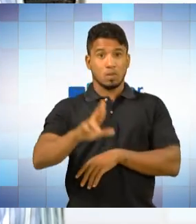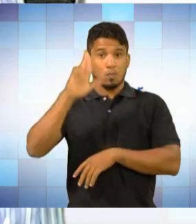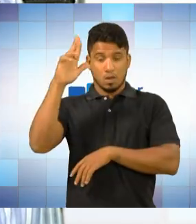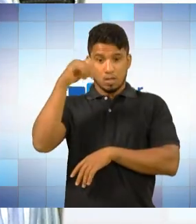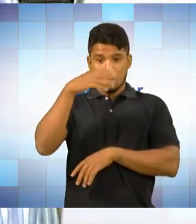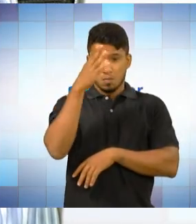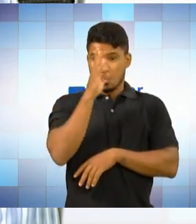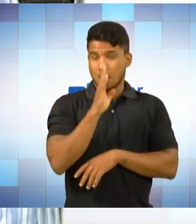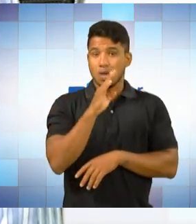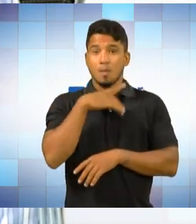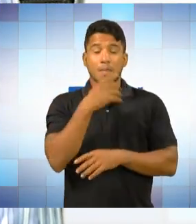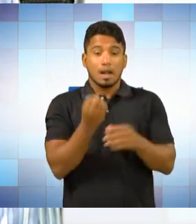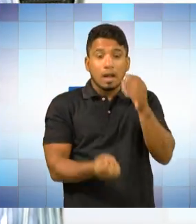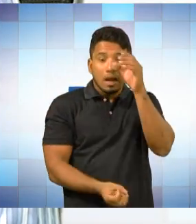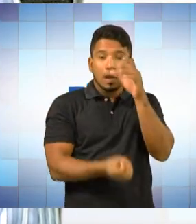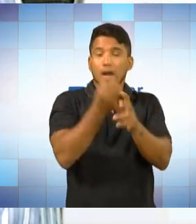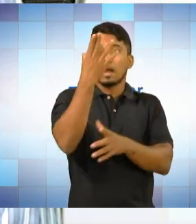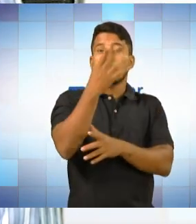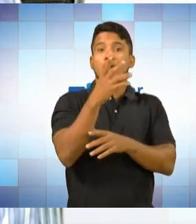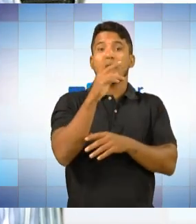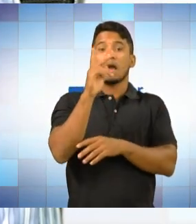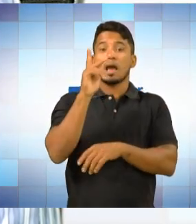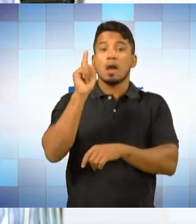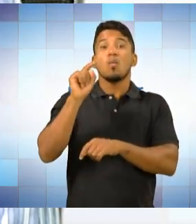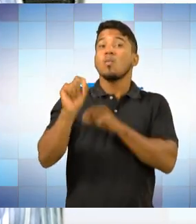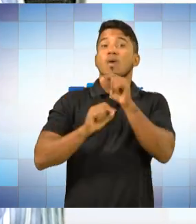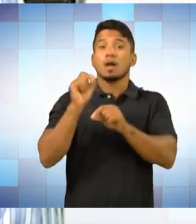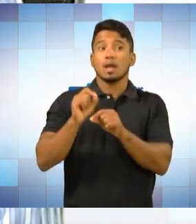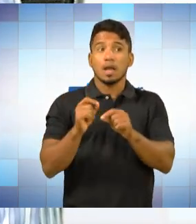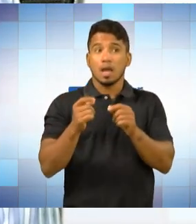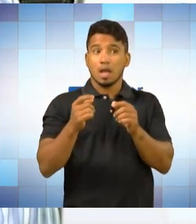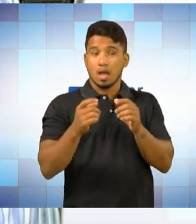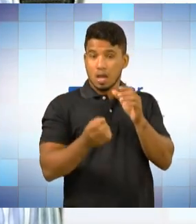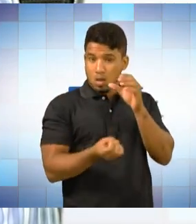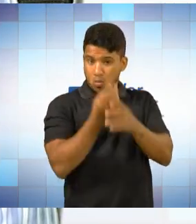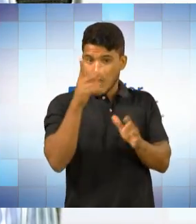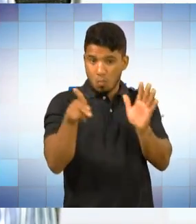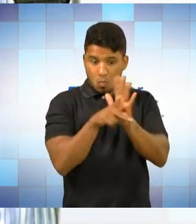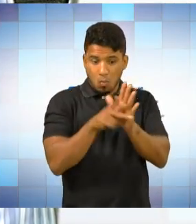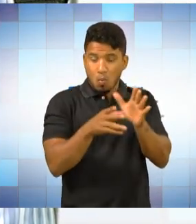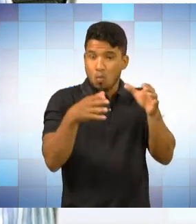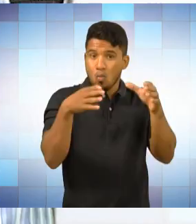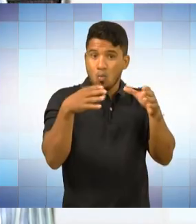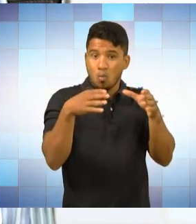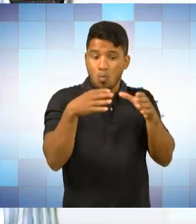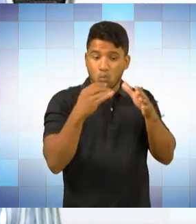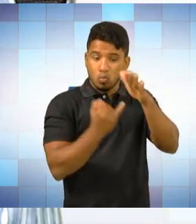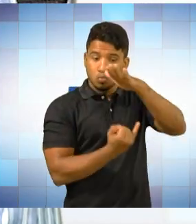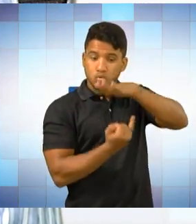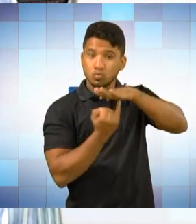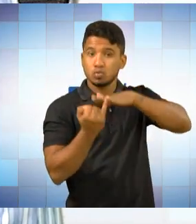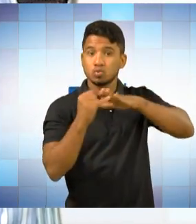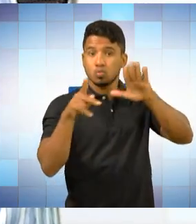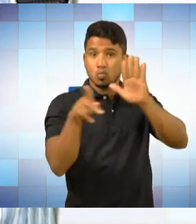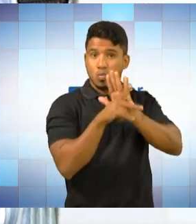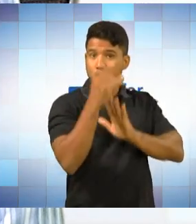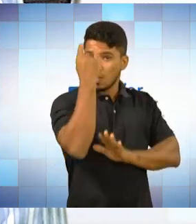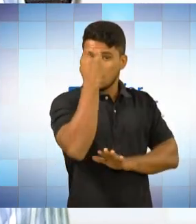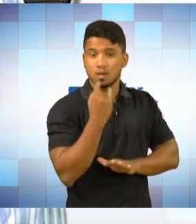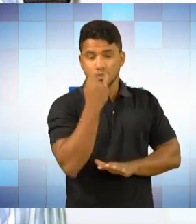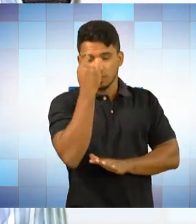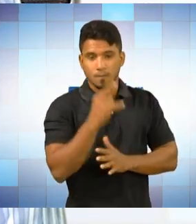o lançamento da pedra fundamental e inauguração desta instituição. Isso. Que